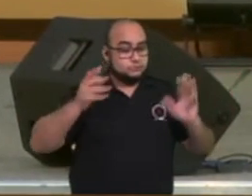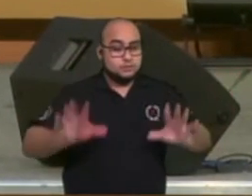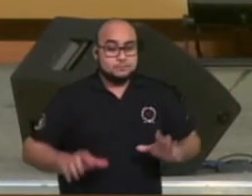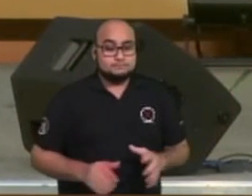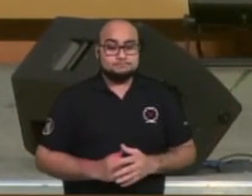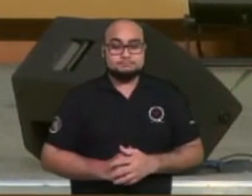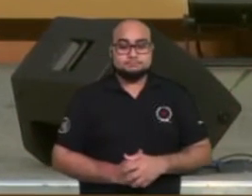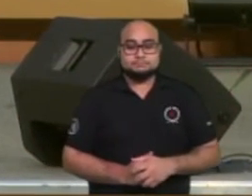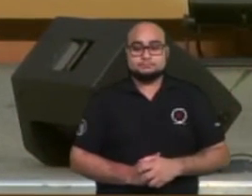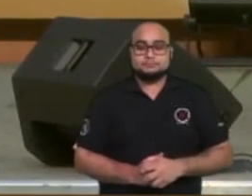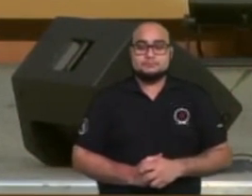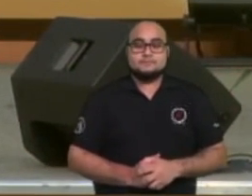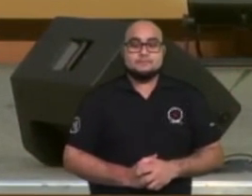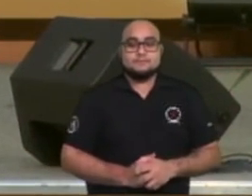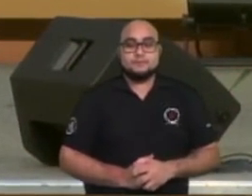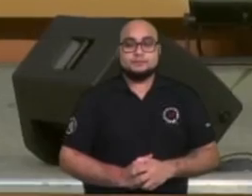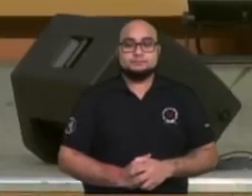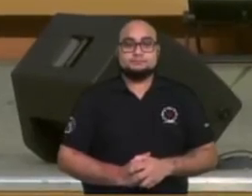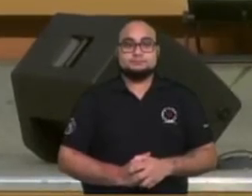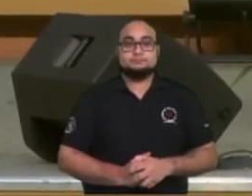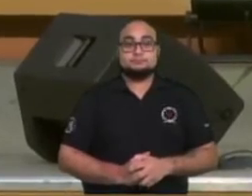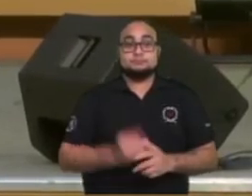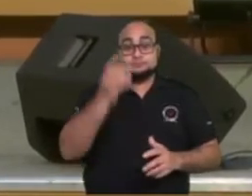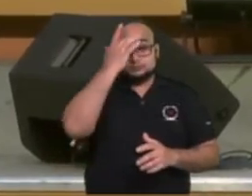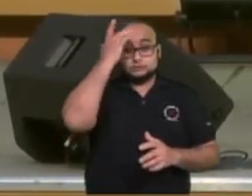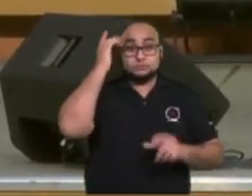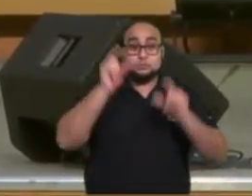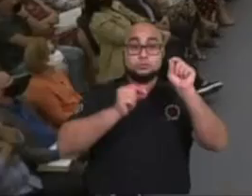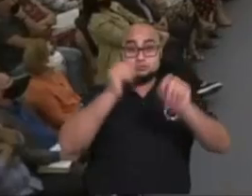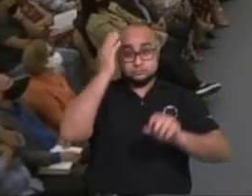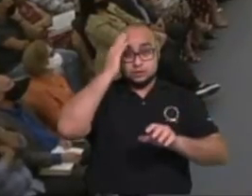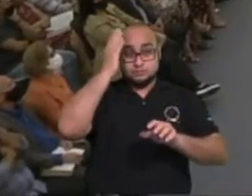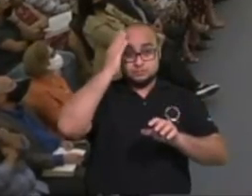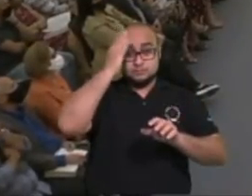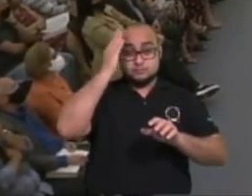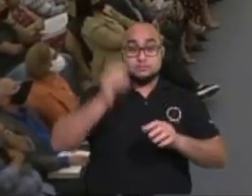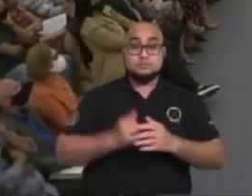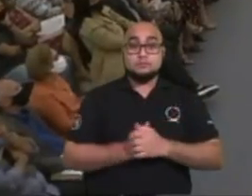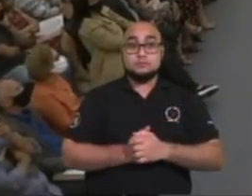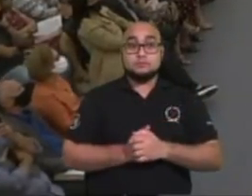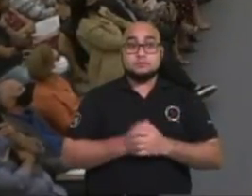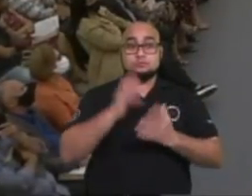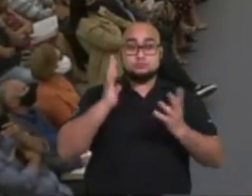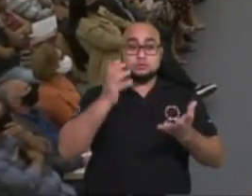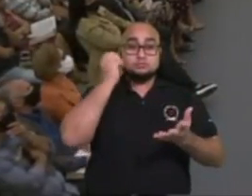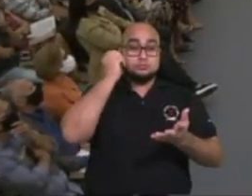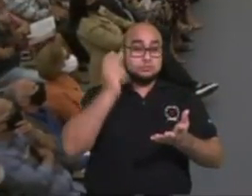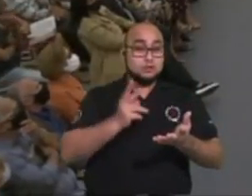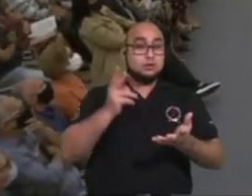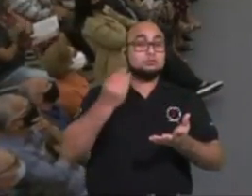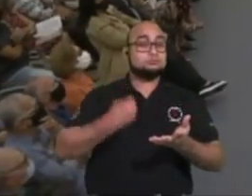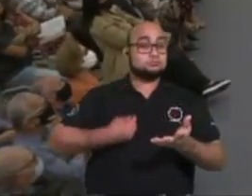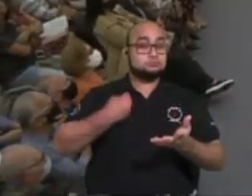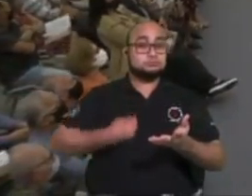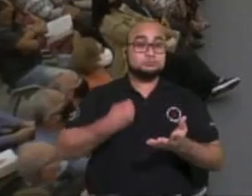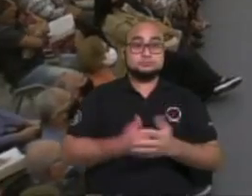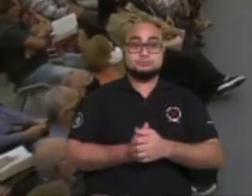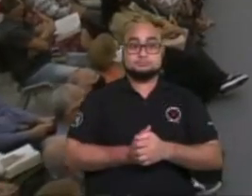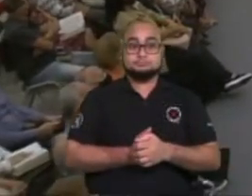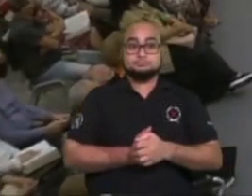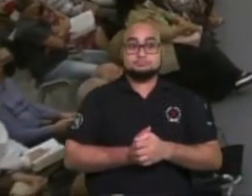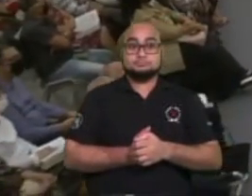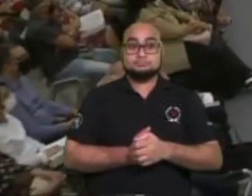e não e as pessoas Você sabia que a malandragem vive da ganância das pessoas